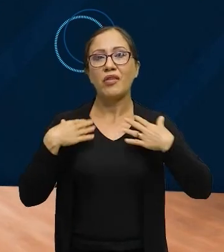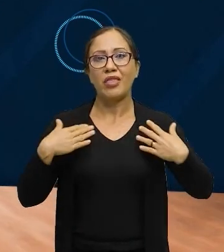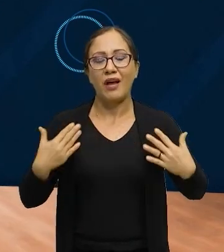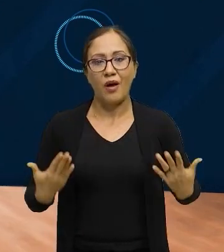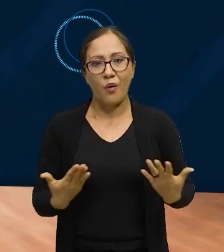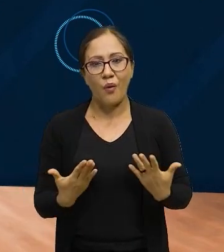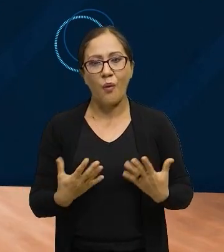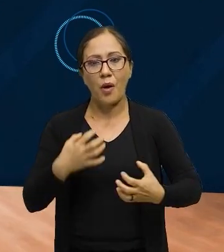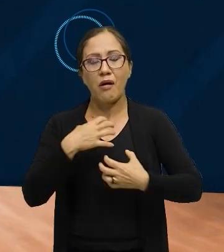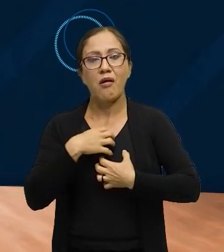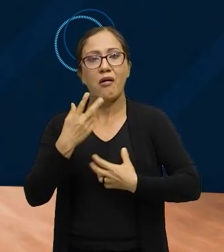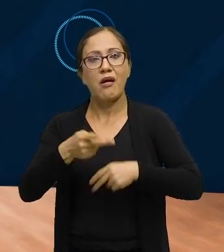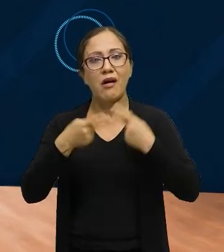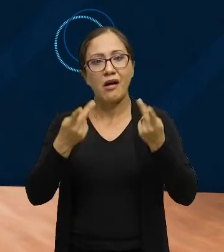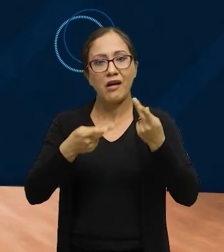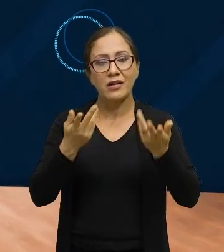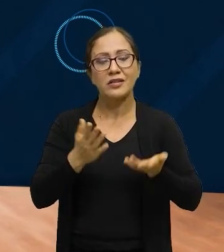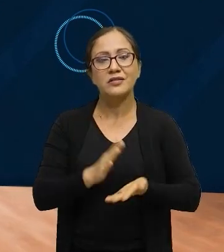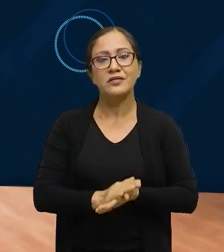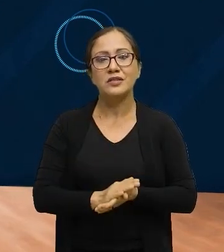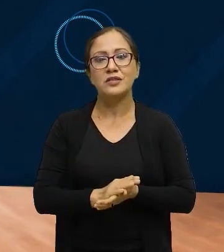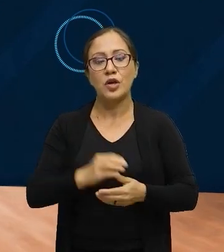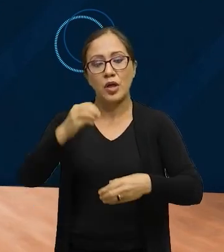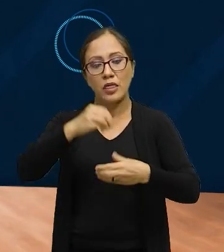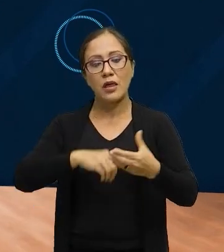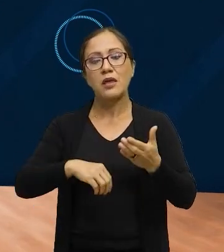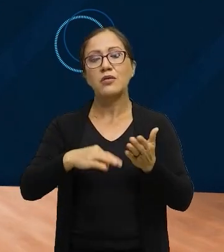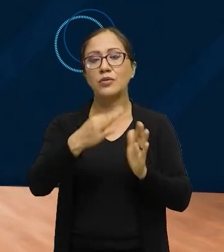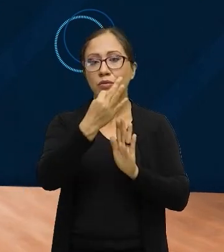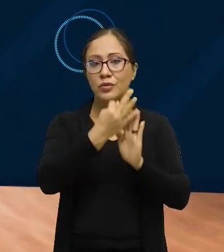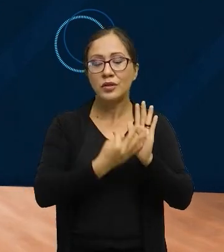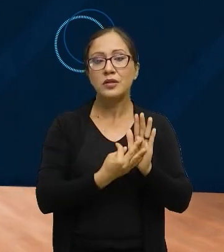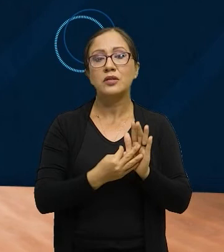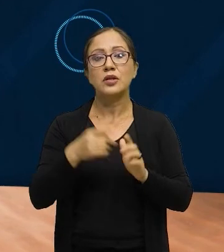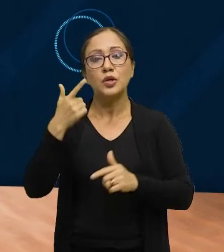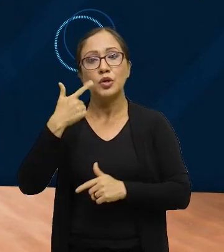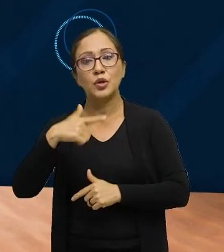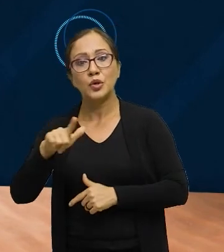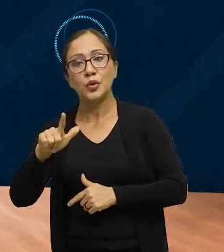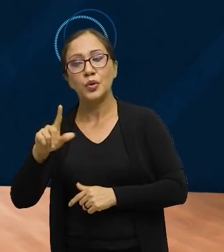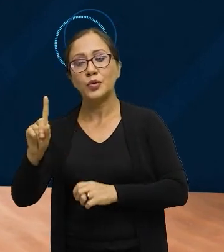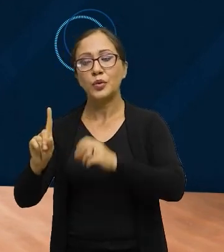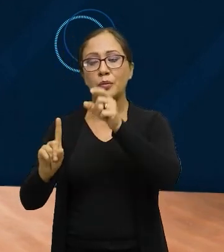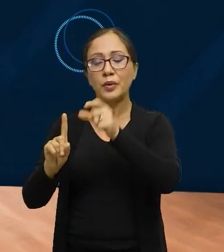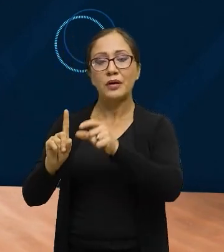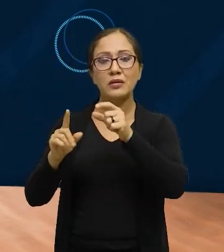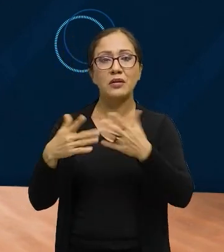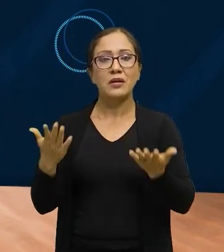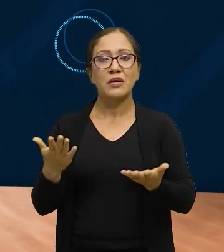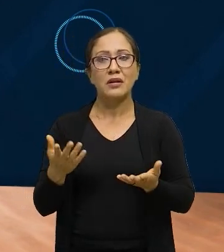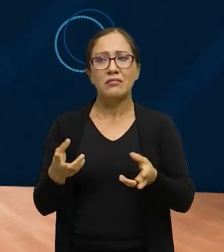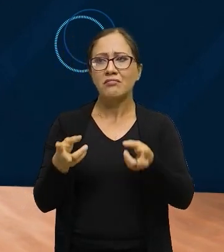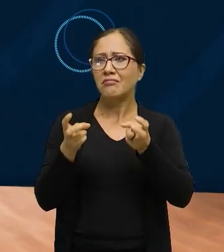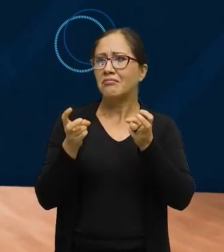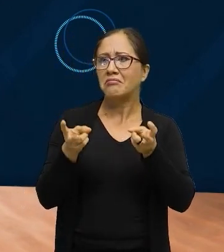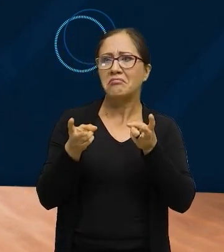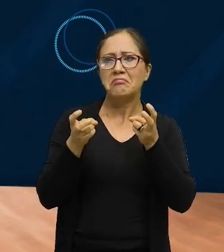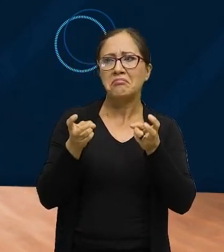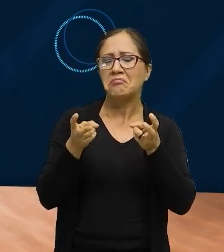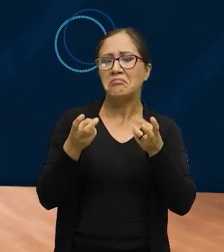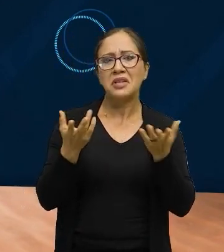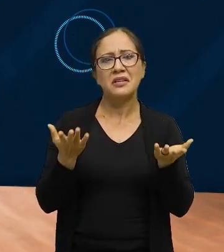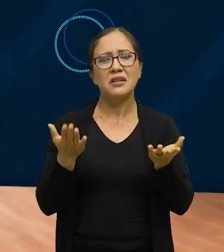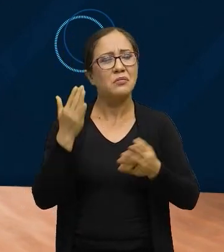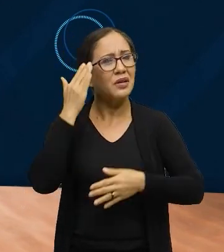do jeito de falar, o que estava escrito no balão, e o outro com uma postura assim que de quem não percebeu,